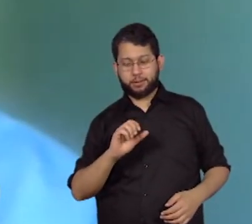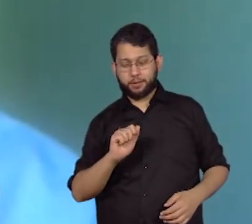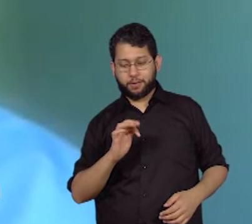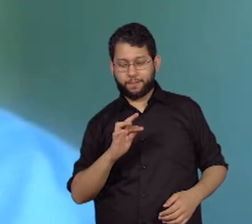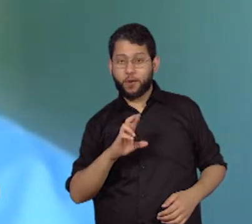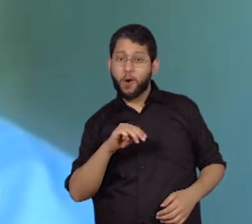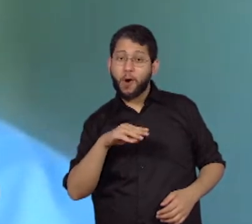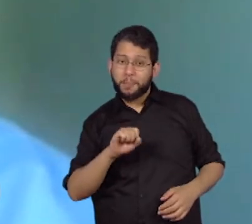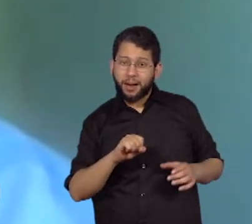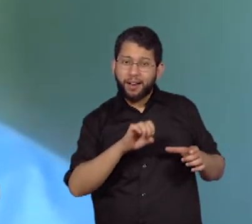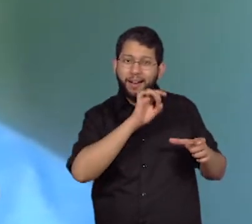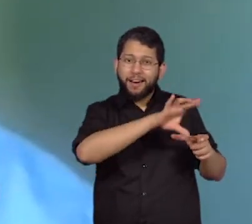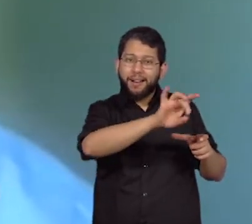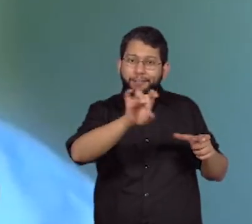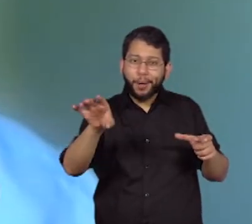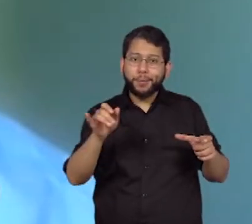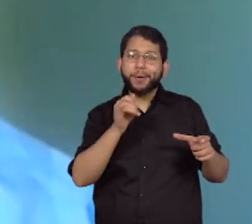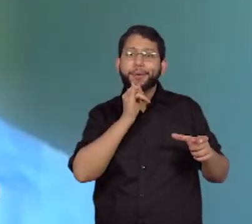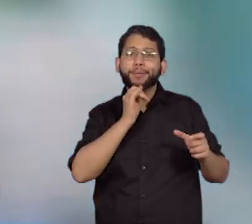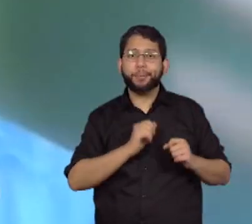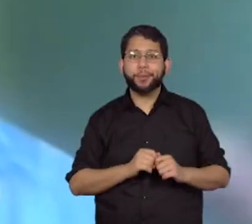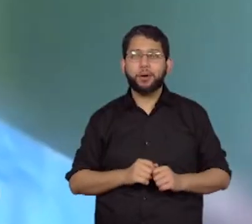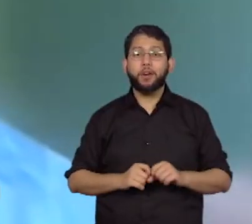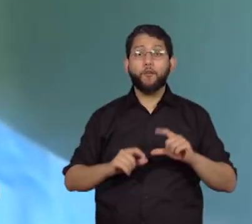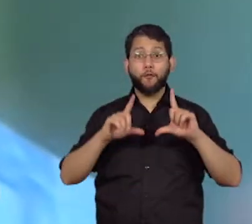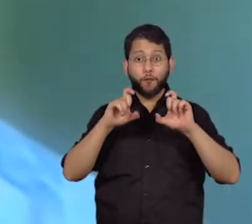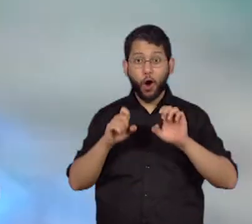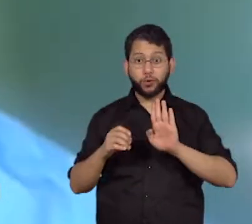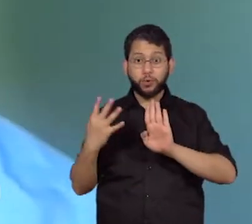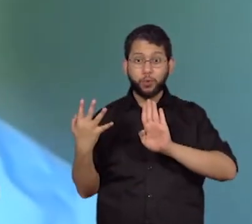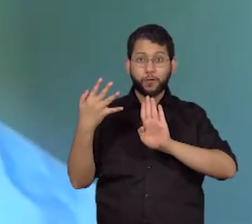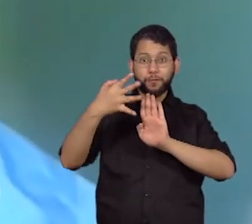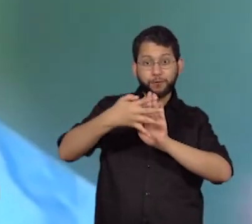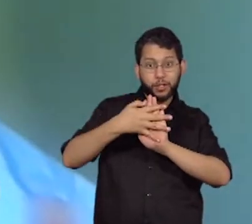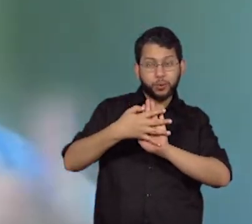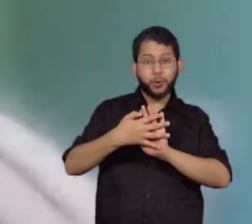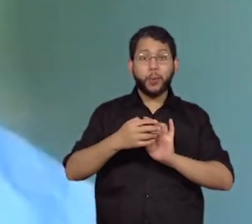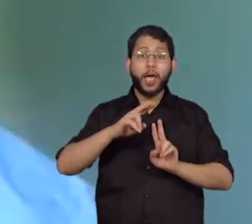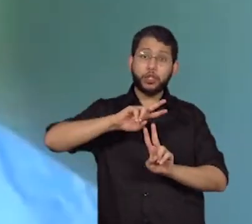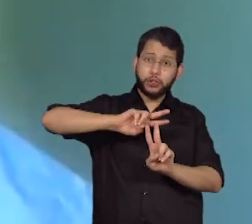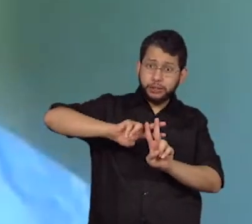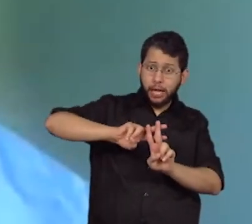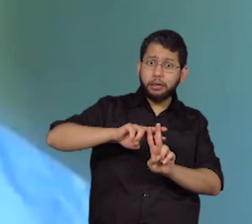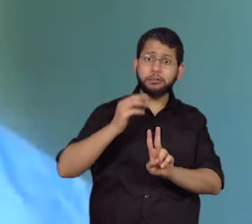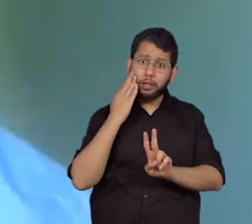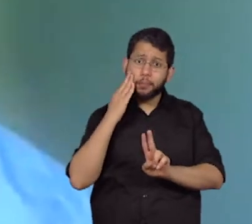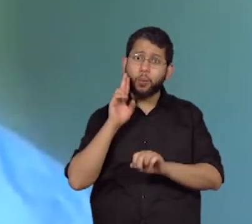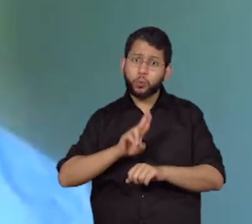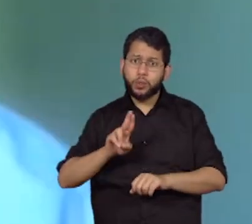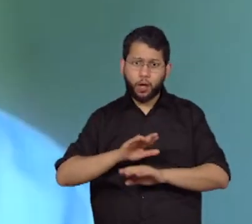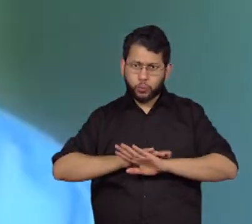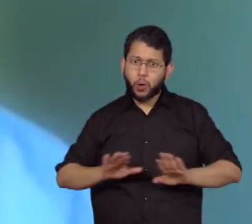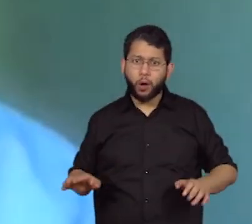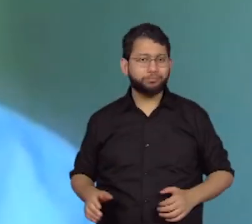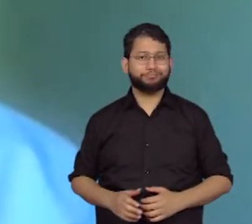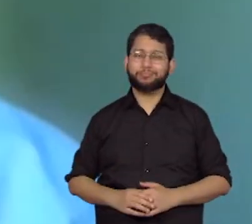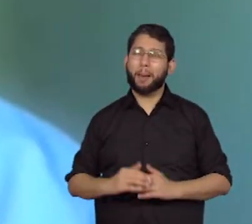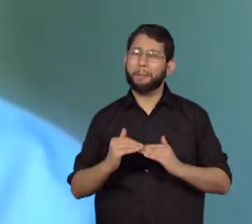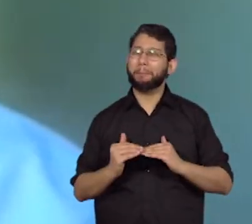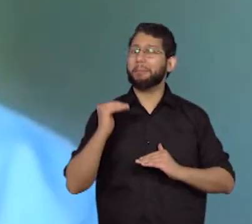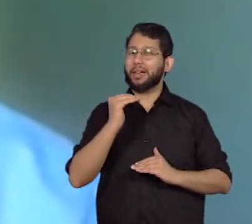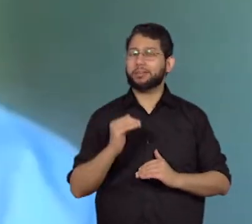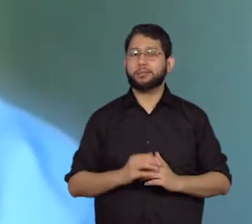além de saber como usar um filtro, como usar uma hashtag. Eu acho que isso é importante, mas vai além.